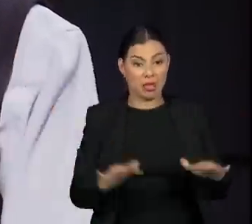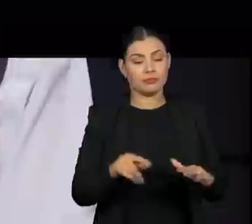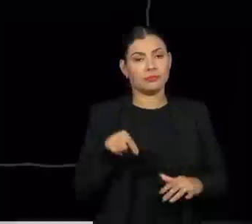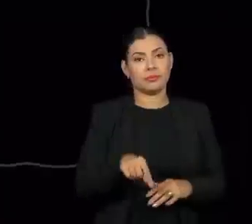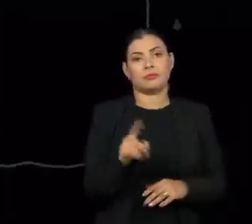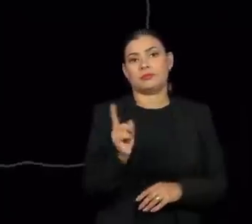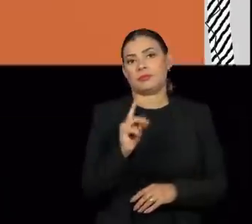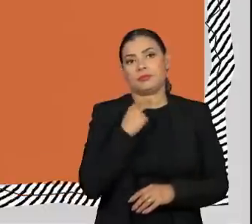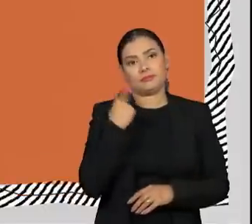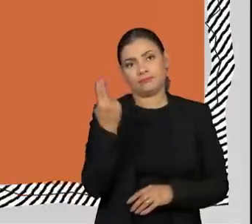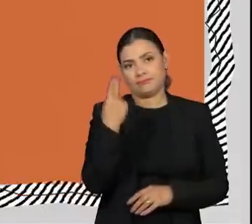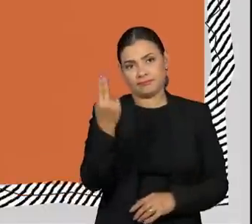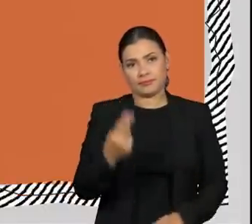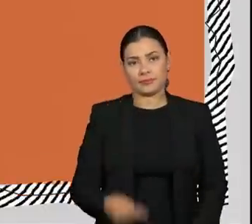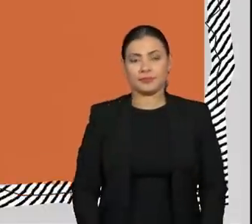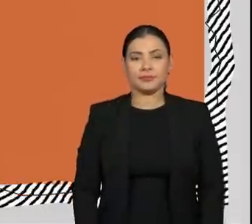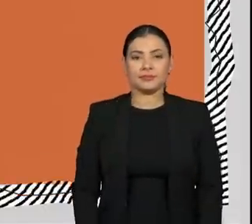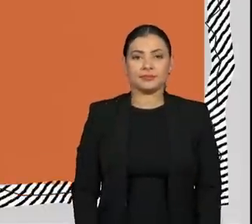cesta